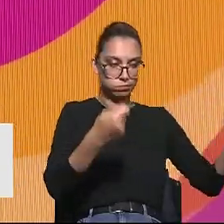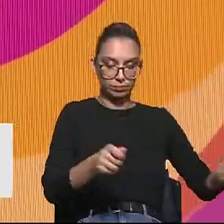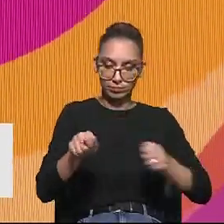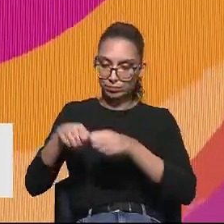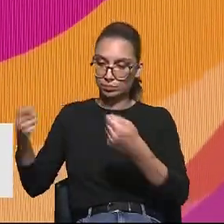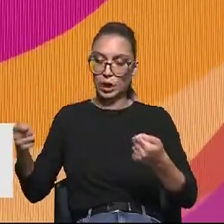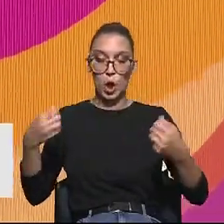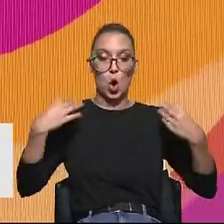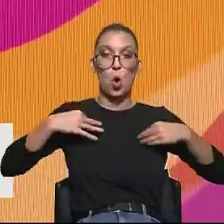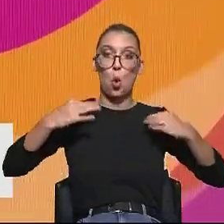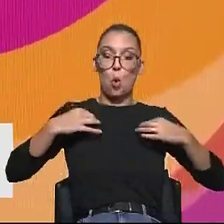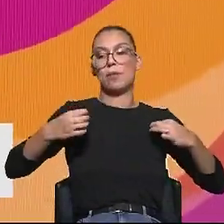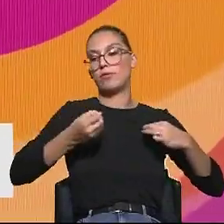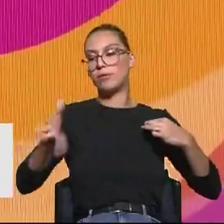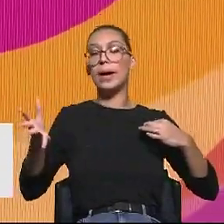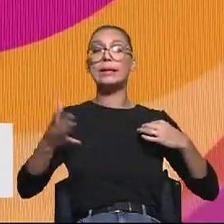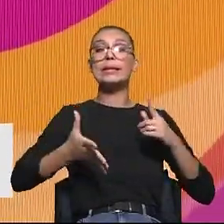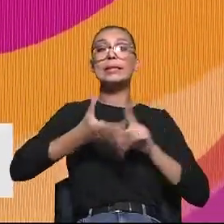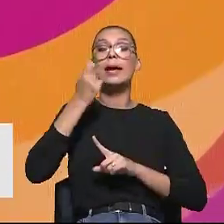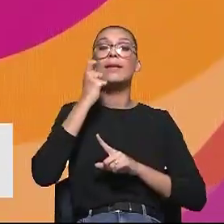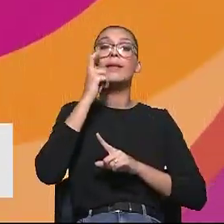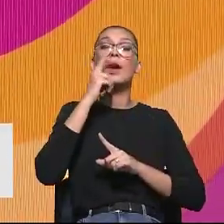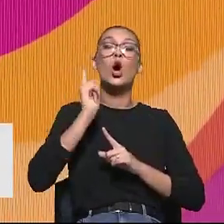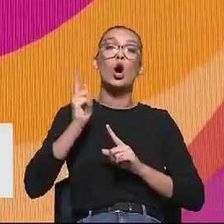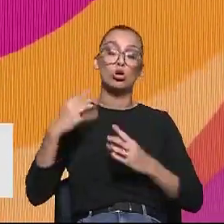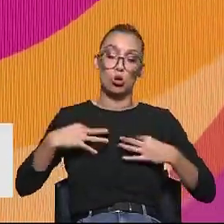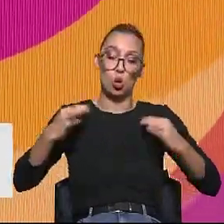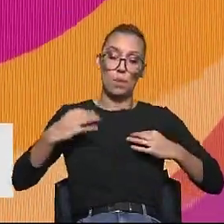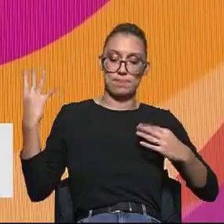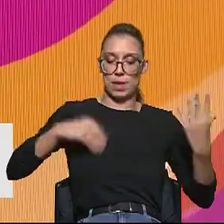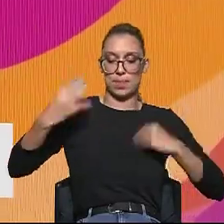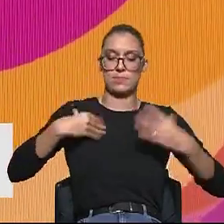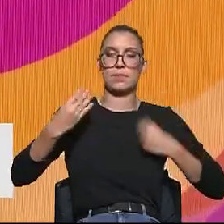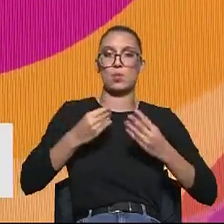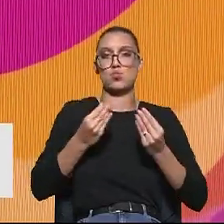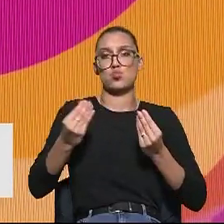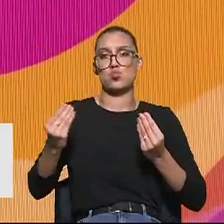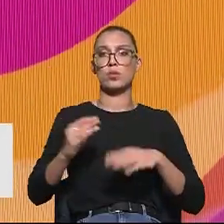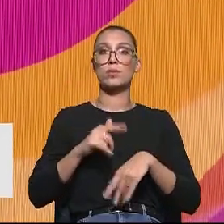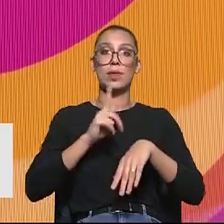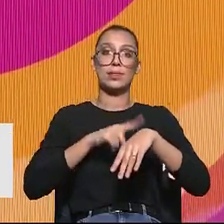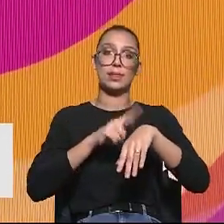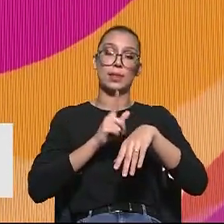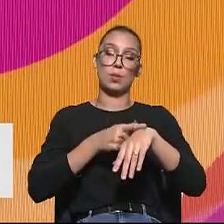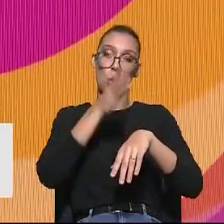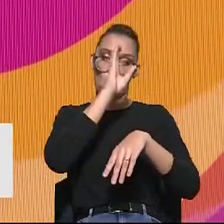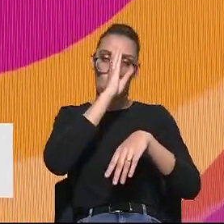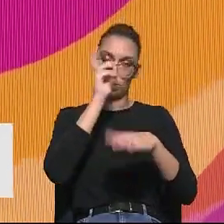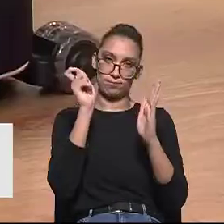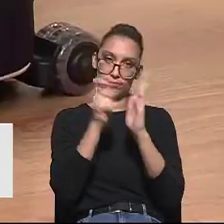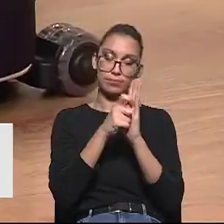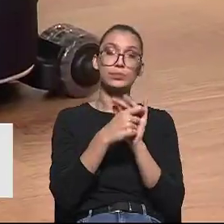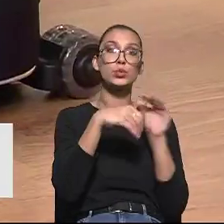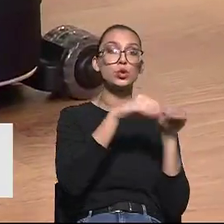e ganha quem vestir o maior número de peças de roupa possível no tempo que vai estar pré-determinado. Portanto, quem é que vai